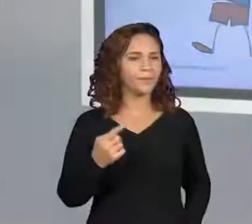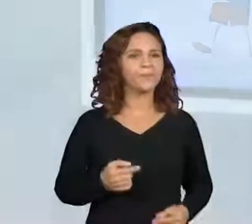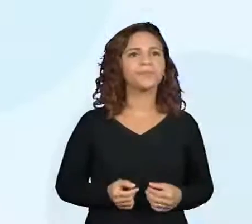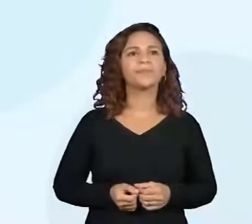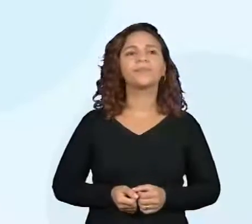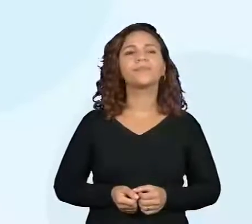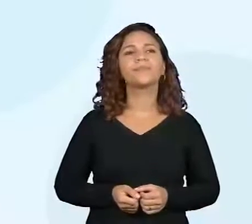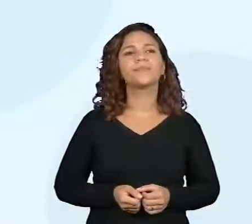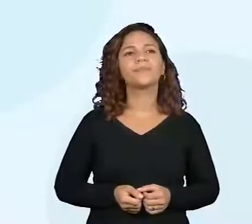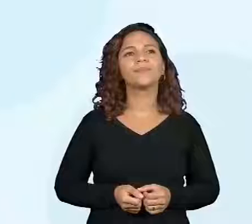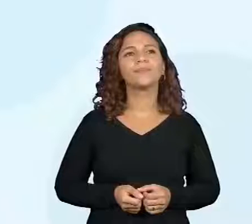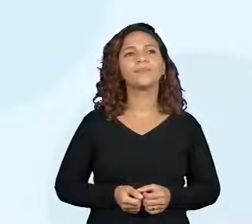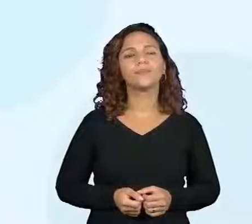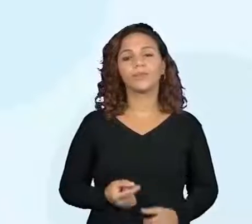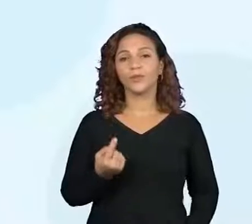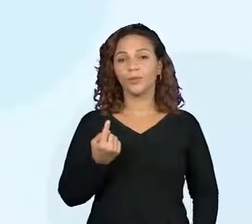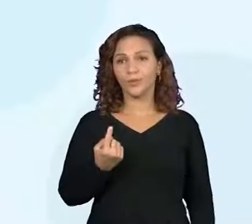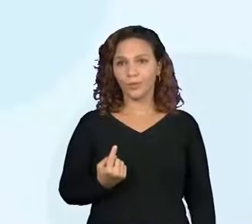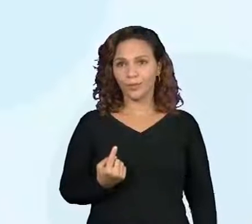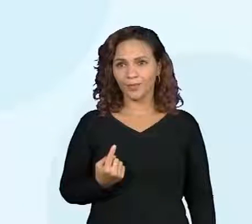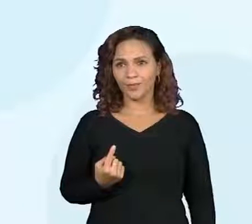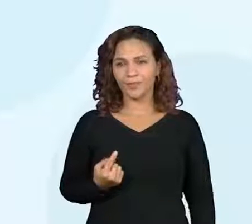aqui para vocês. Número 1.